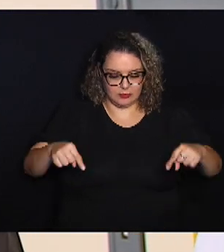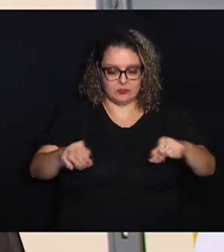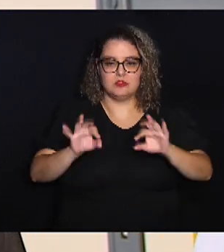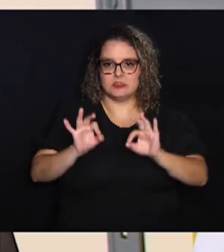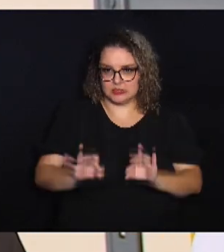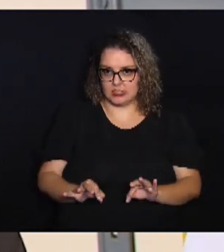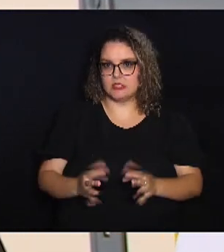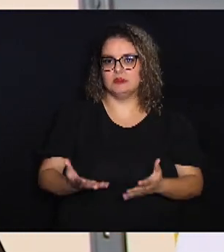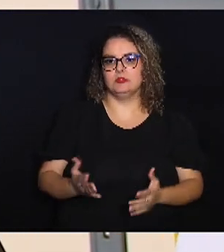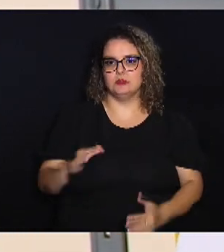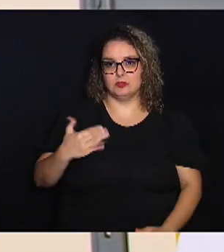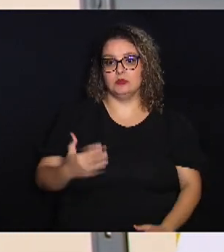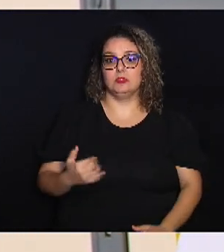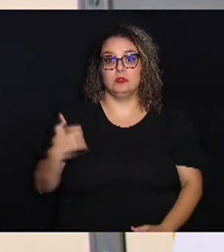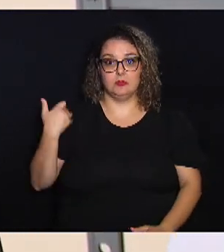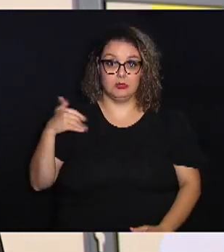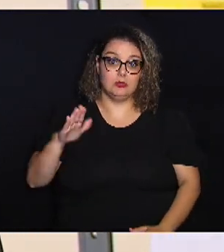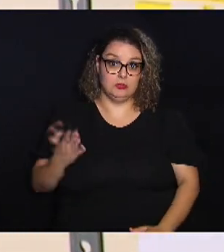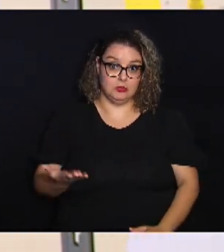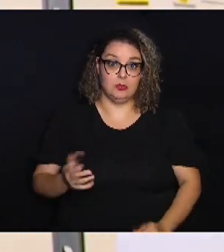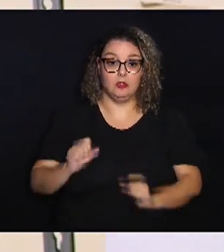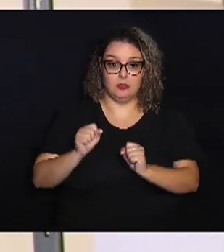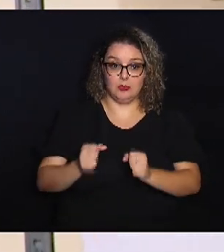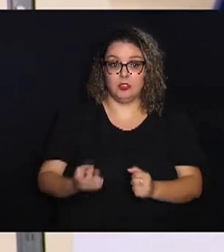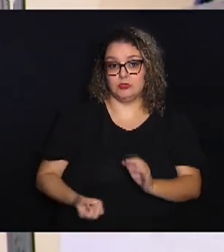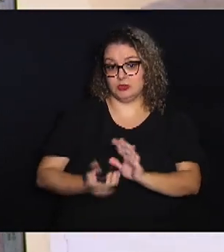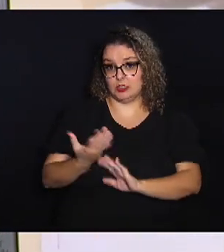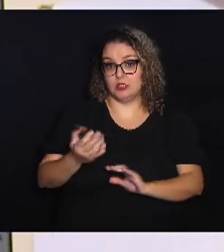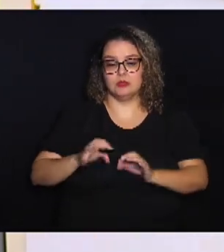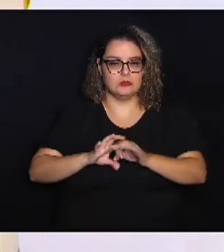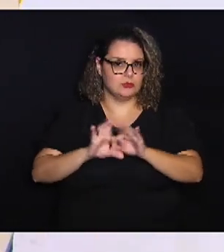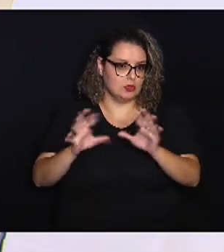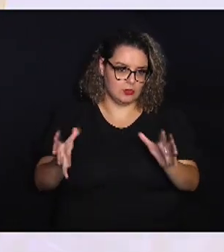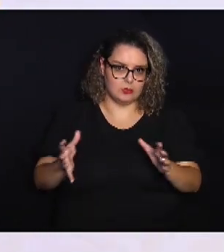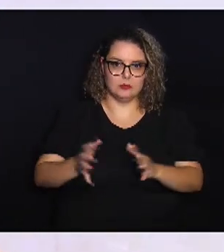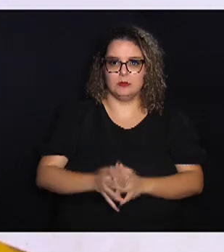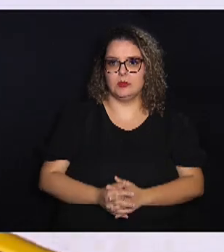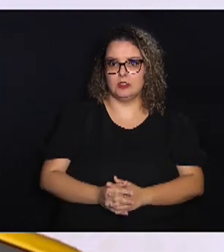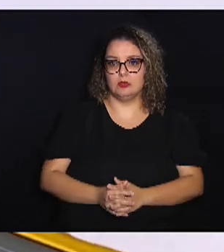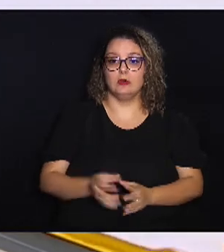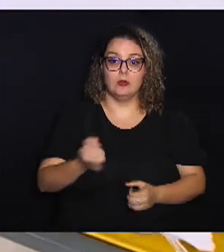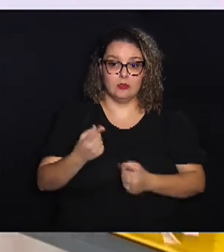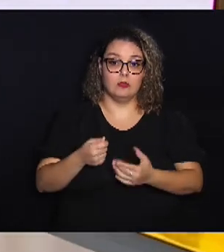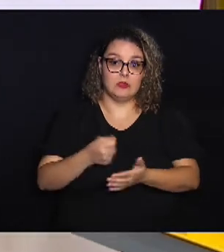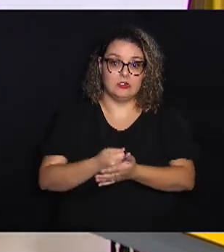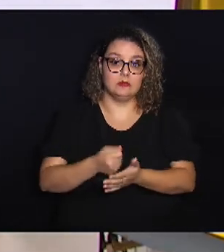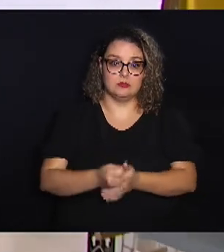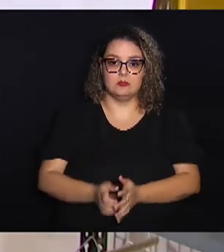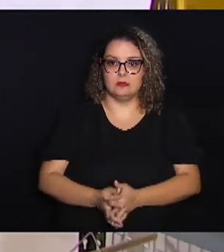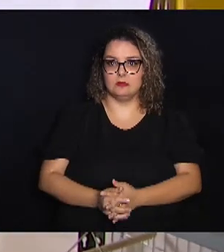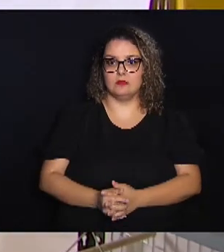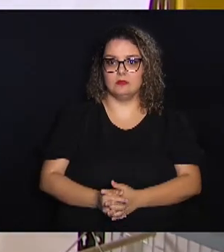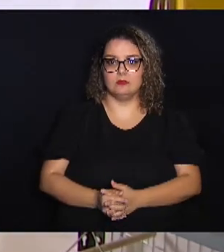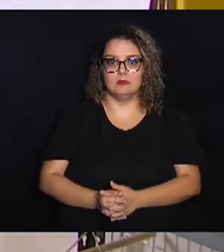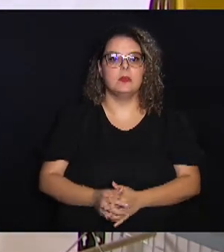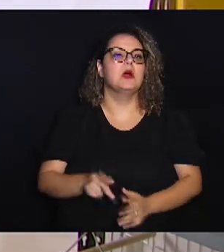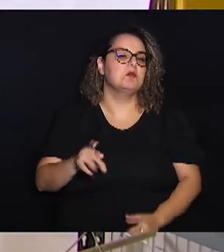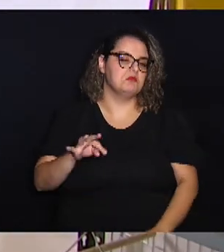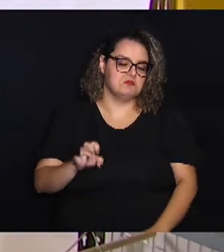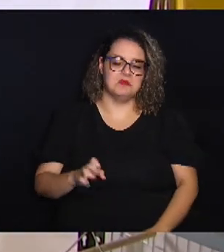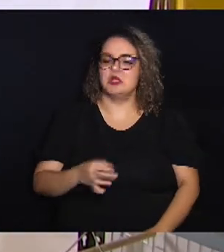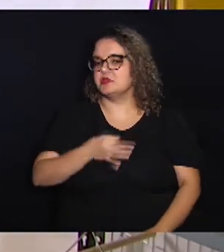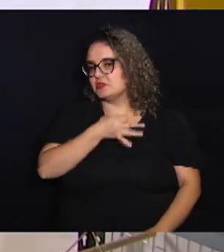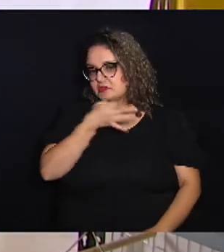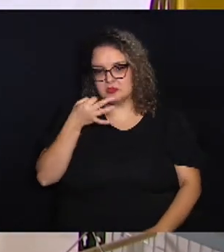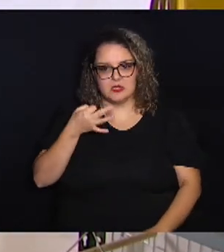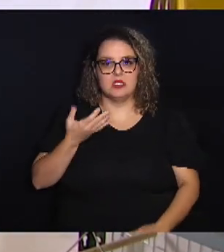quando ele for adulto, dá pra gente criar ele de maneira solta, desde que cumpra algumas exigências, mas é um super pet, eles interagem,